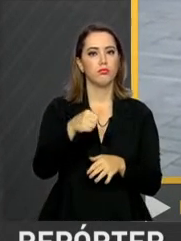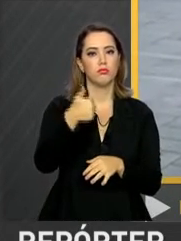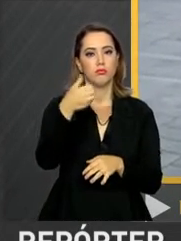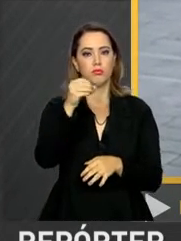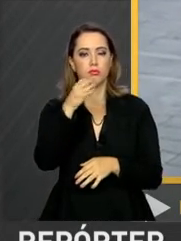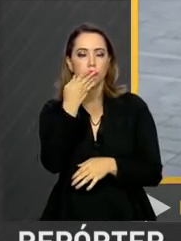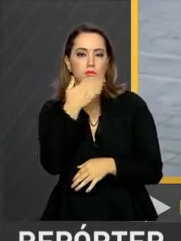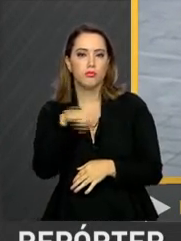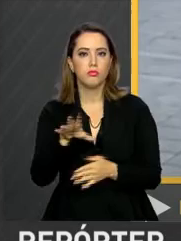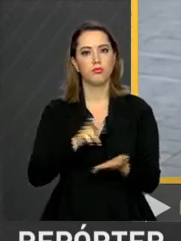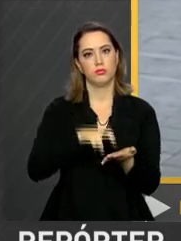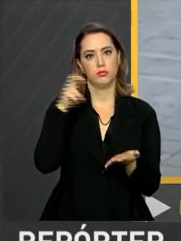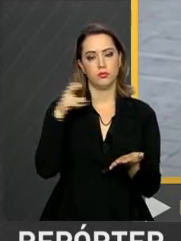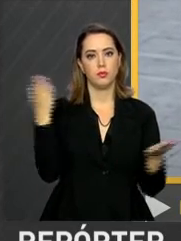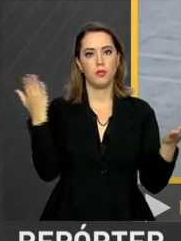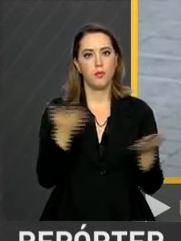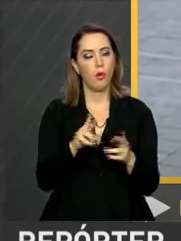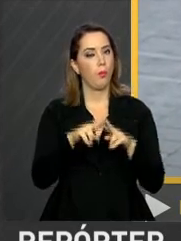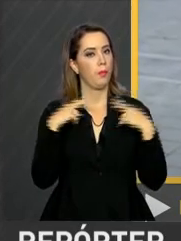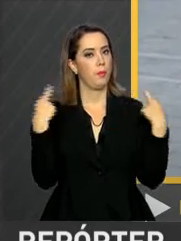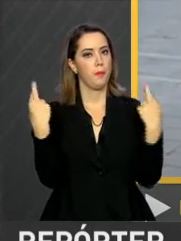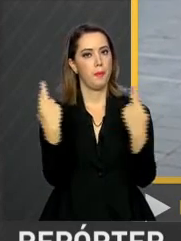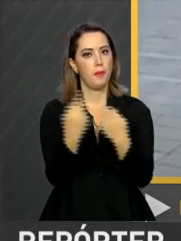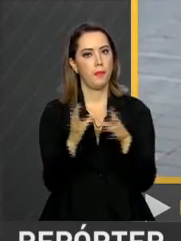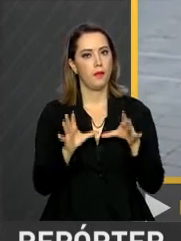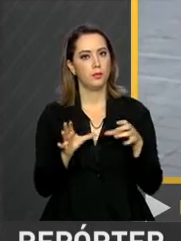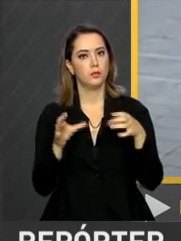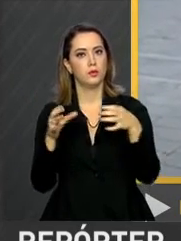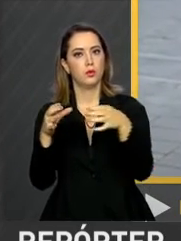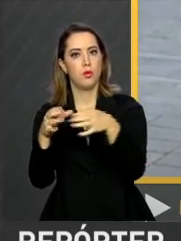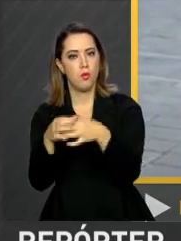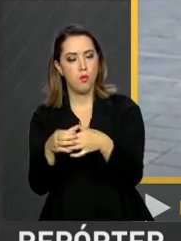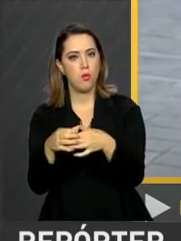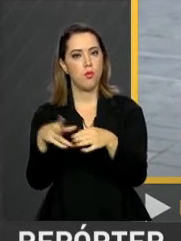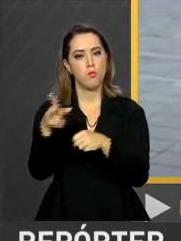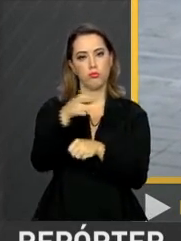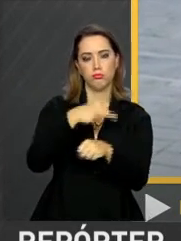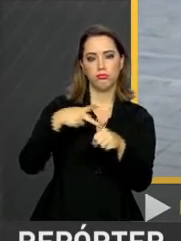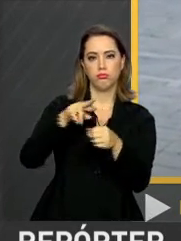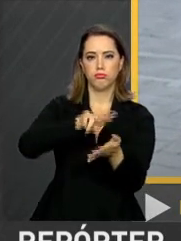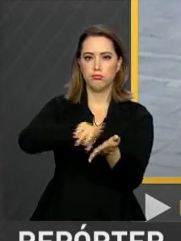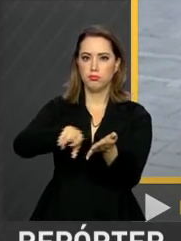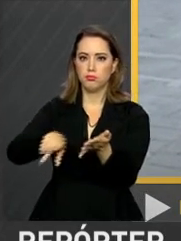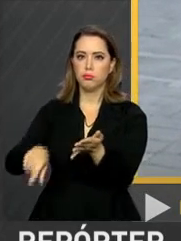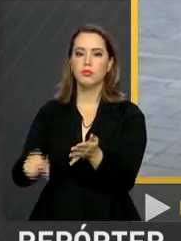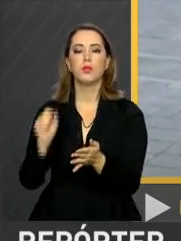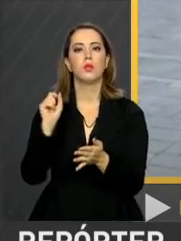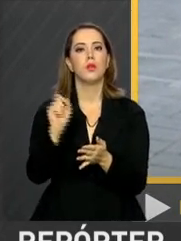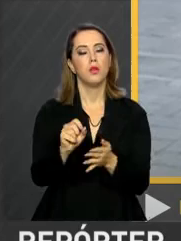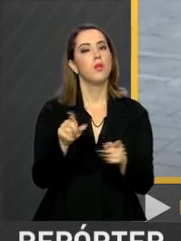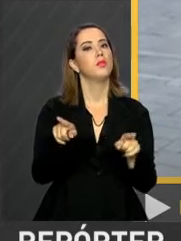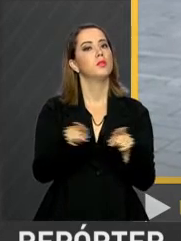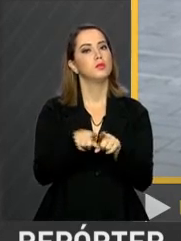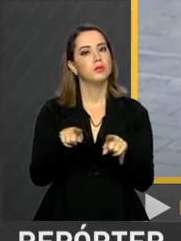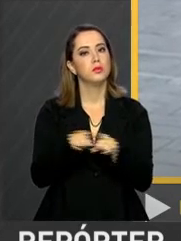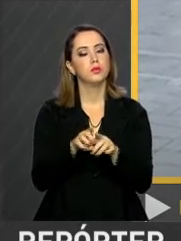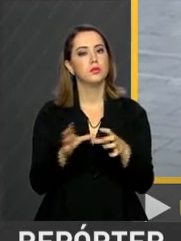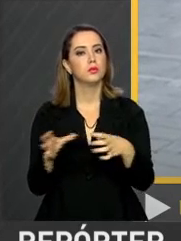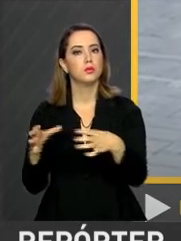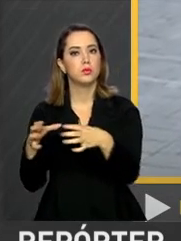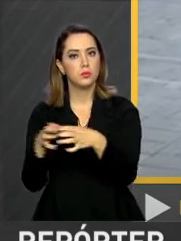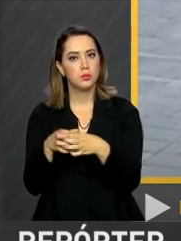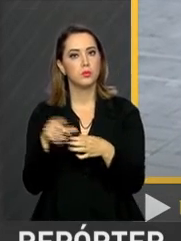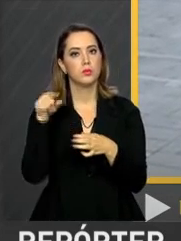da manhã agora ele está em reunião com o comitê olímpico internacional o presidente thomas barco com você eo comitê olímpico brasileiro